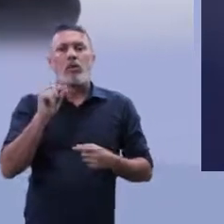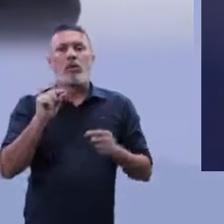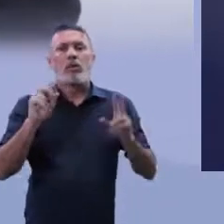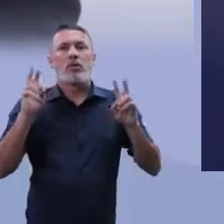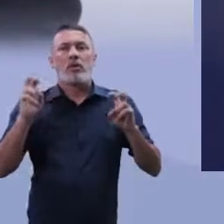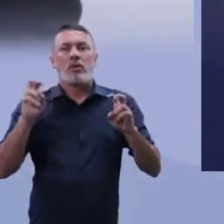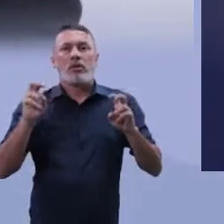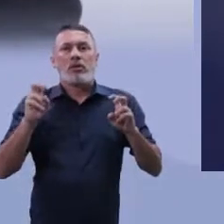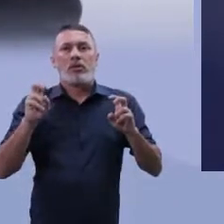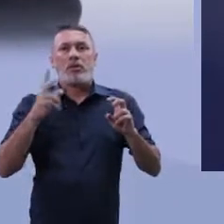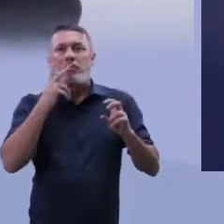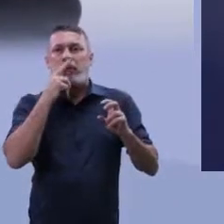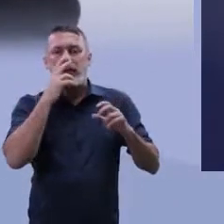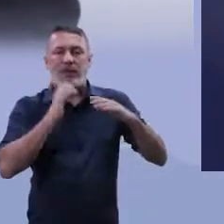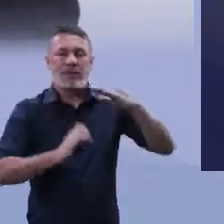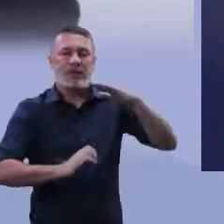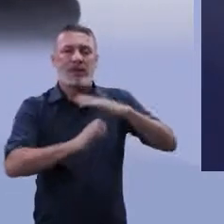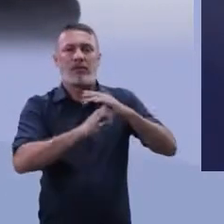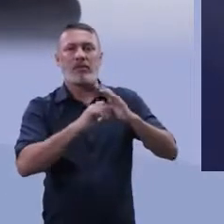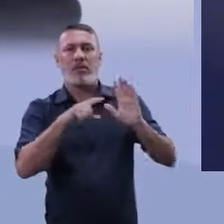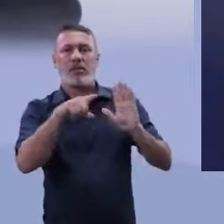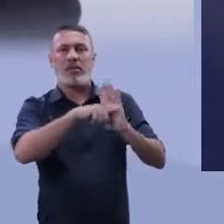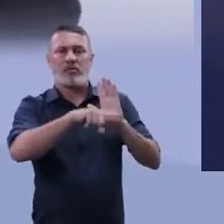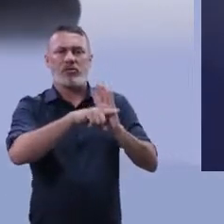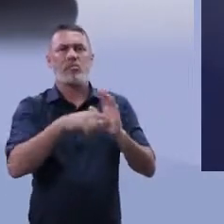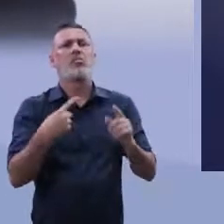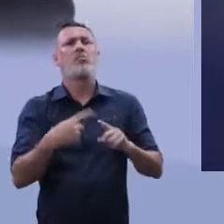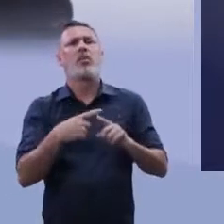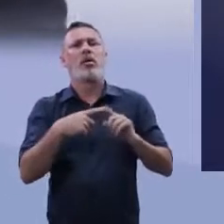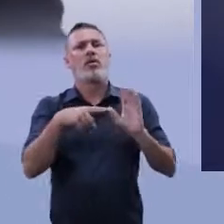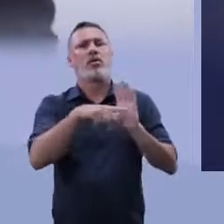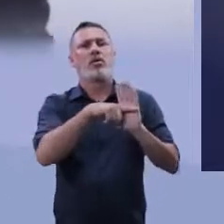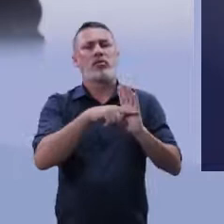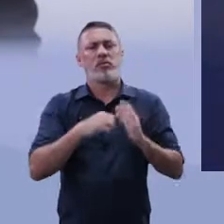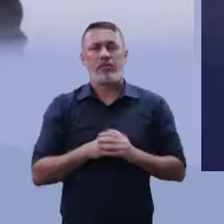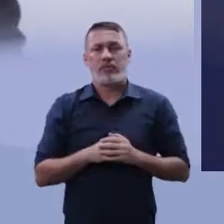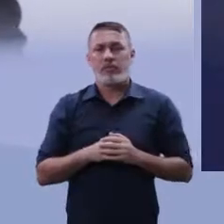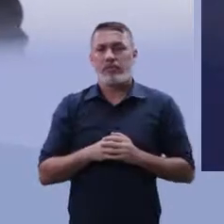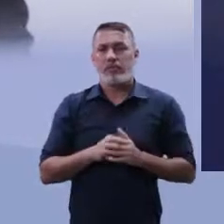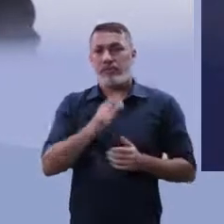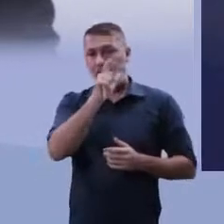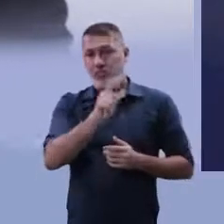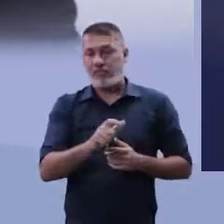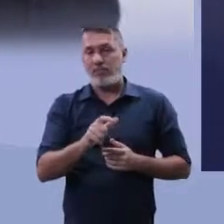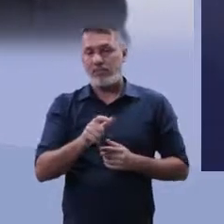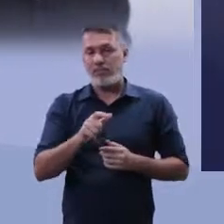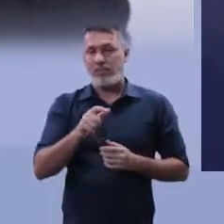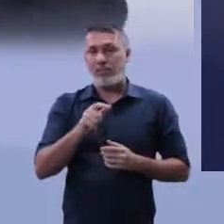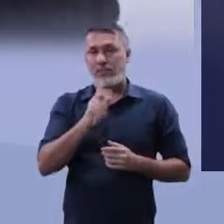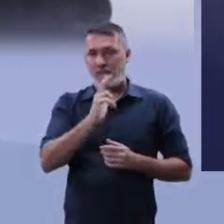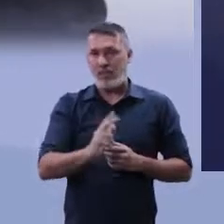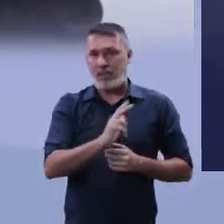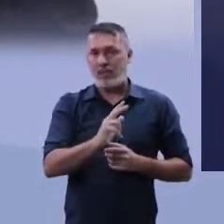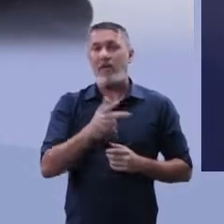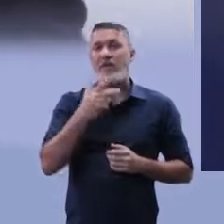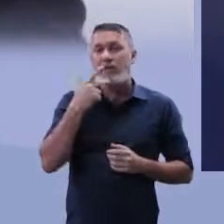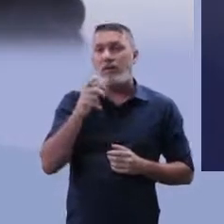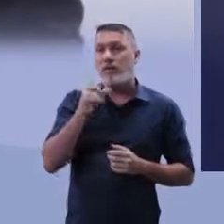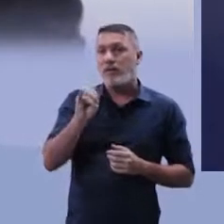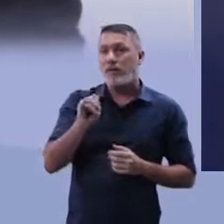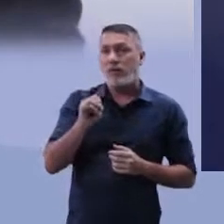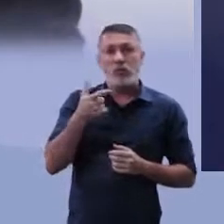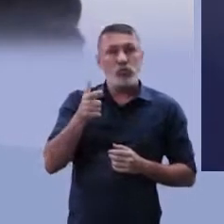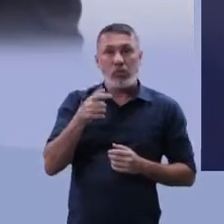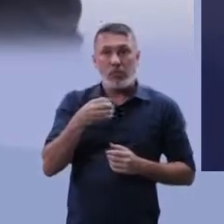tem inicialmente uma concepção negativa da função do Estado. Olha que interessante. Por quê? Segundo Agostinho, se não houvesse